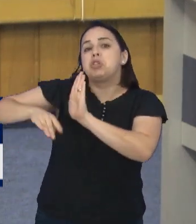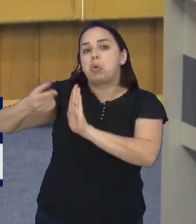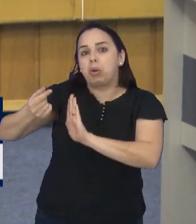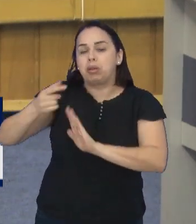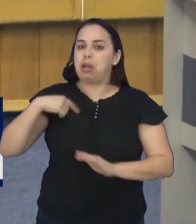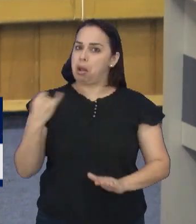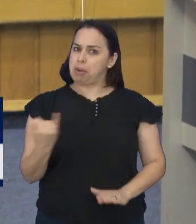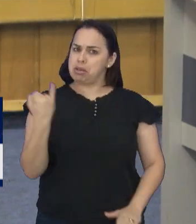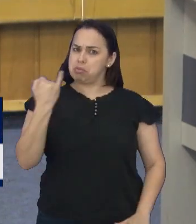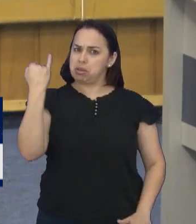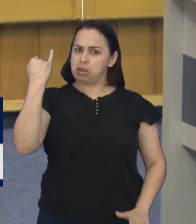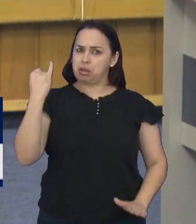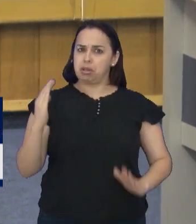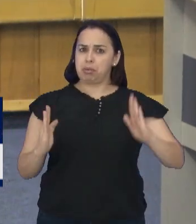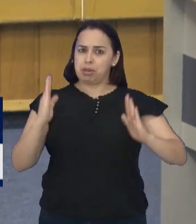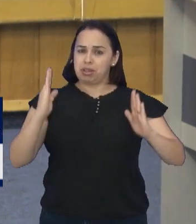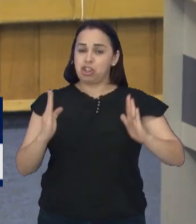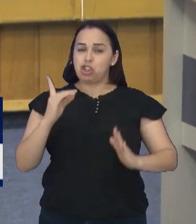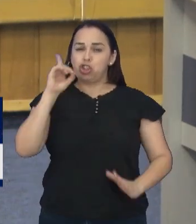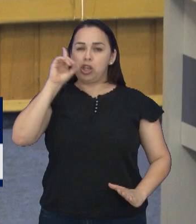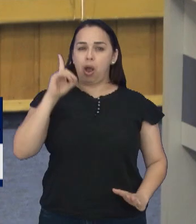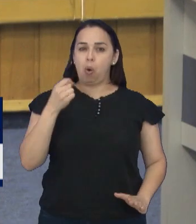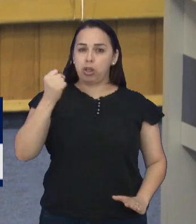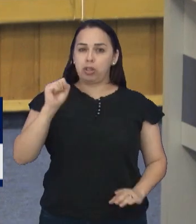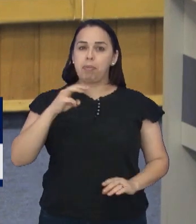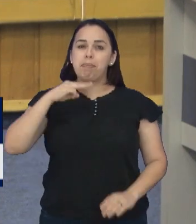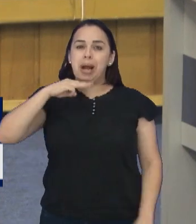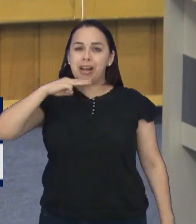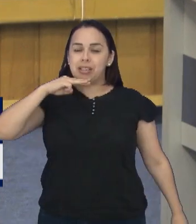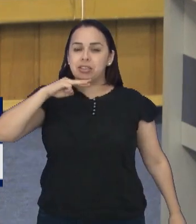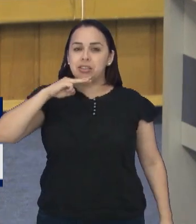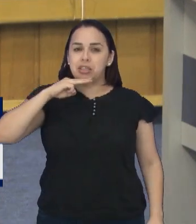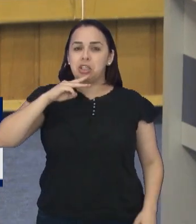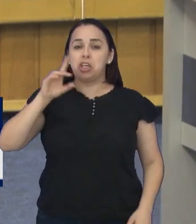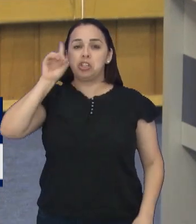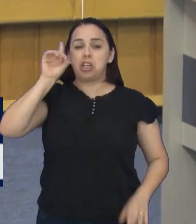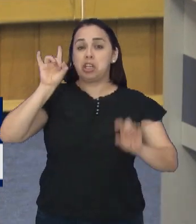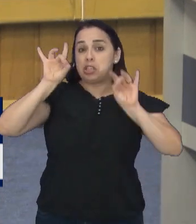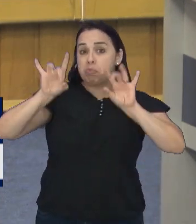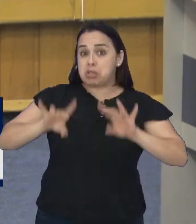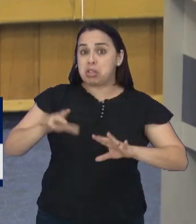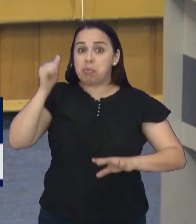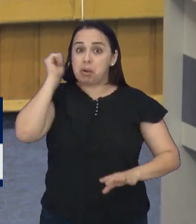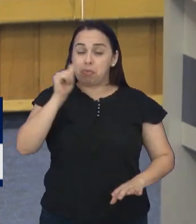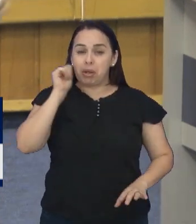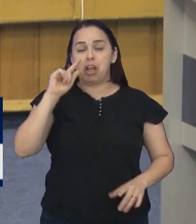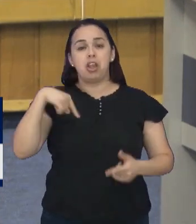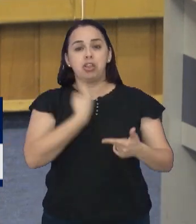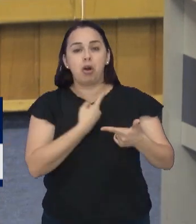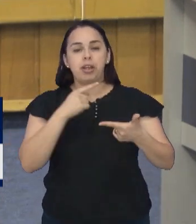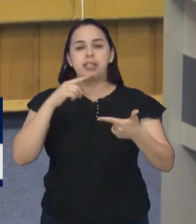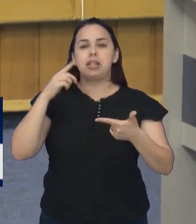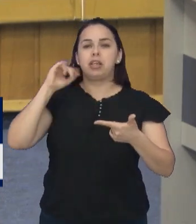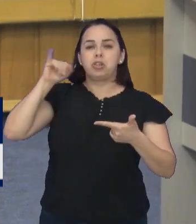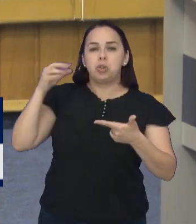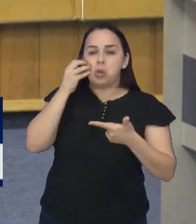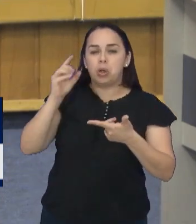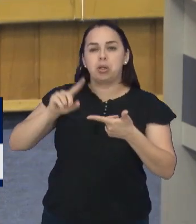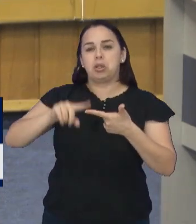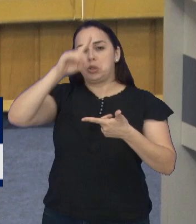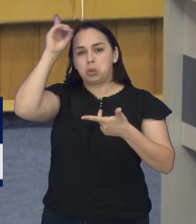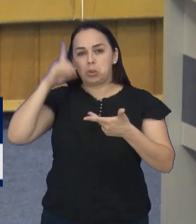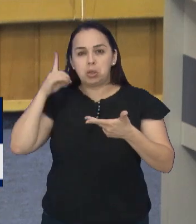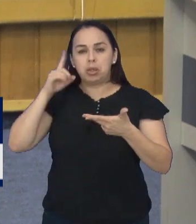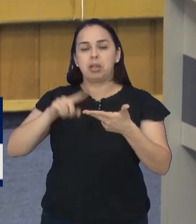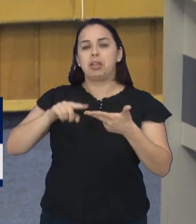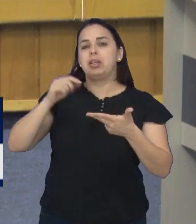estamos chegando aí no 8 de março. Já inclusive eu, a vereadora Juliana Fraga, Dulce Rita, entramos